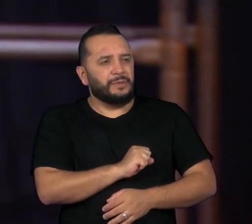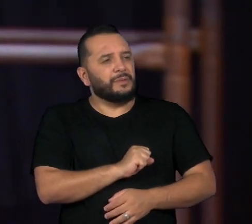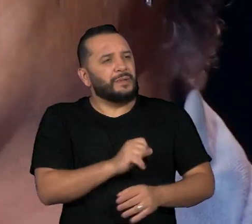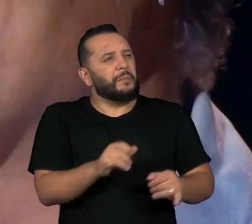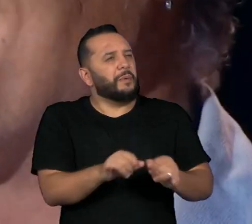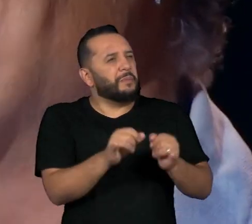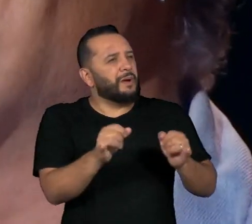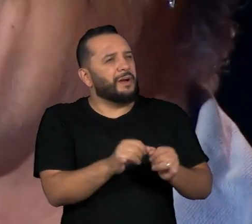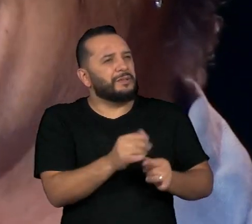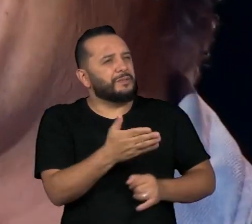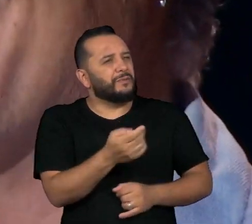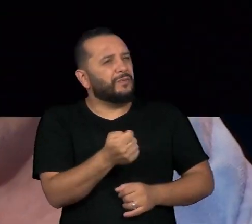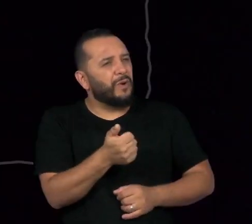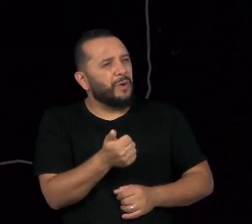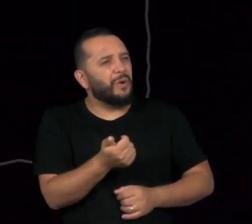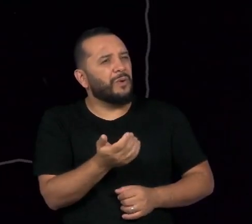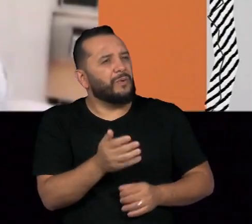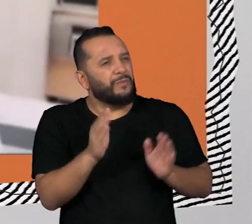marcando. Que bobeira, né? A gente está de bobeira.